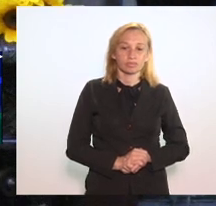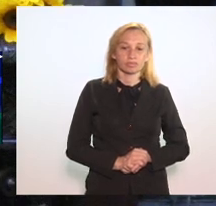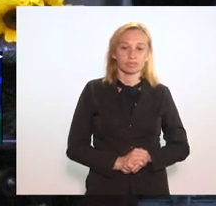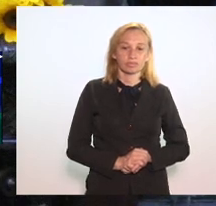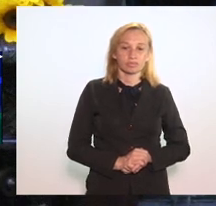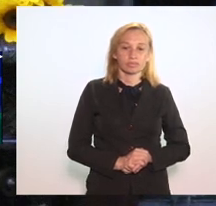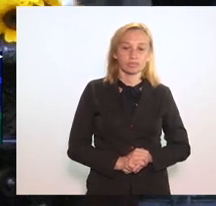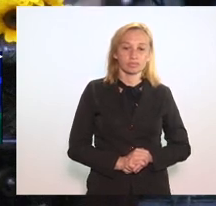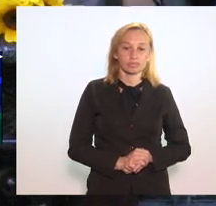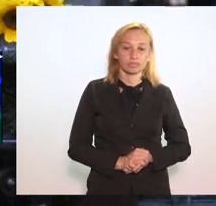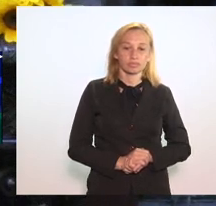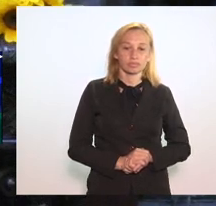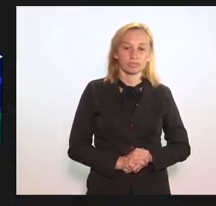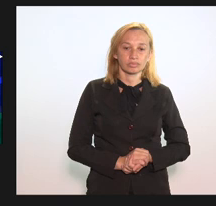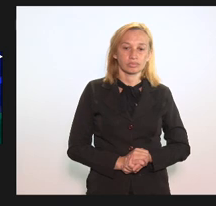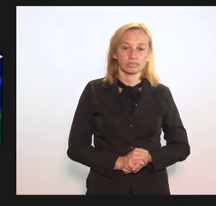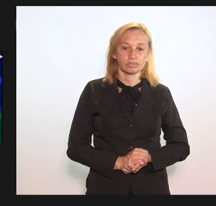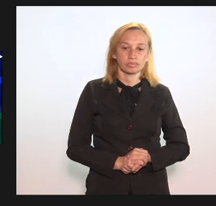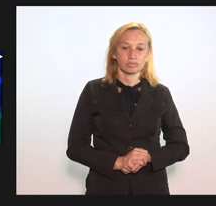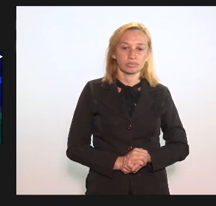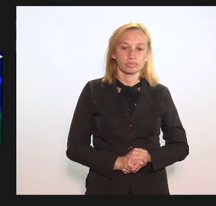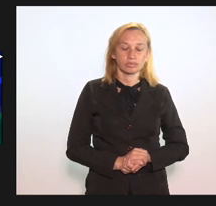E aí